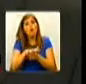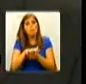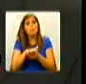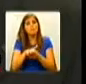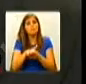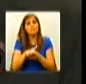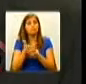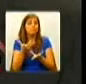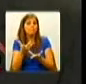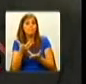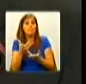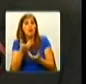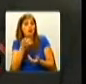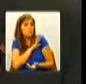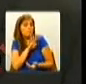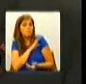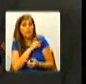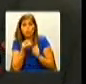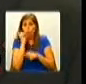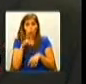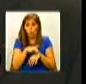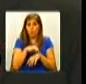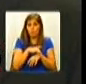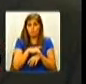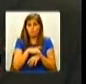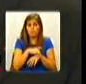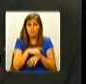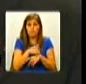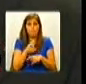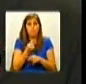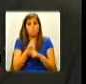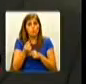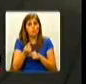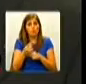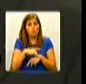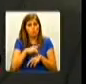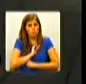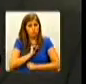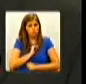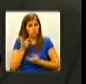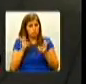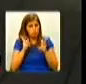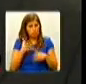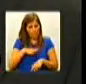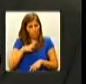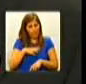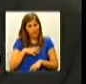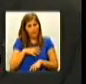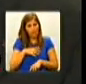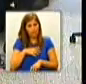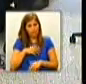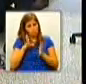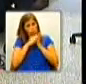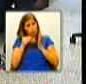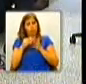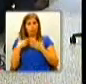é uma novidade, porque os nossos doentes cada vez menos estão disponíveis para servir de cobaia de aprendizagem,